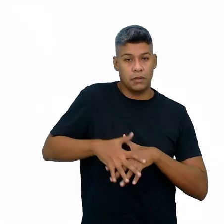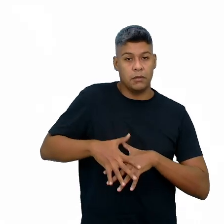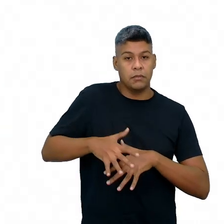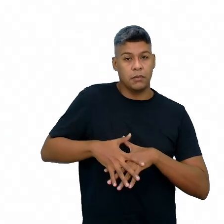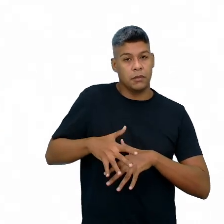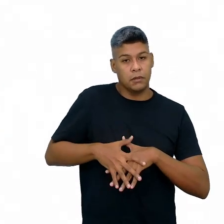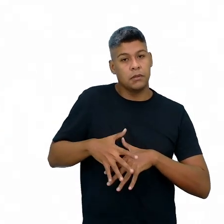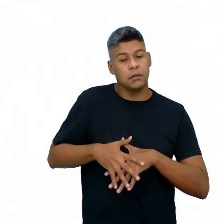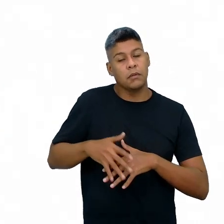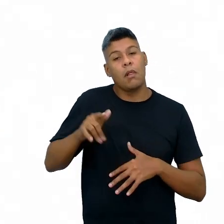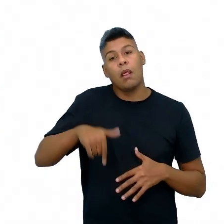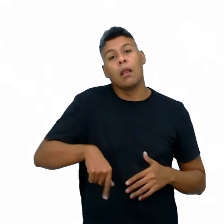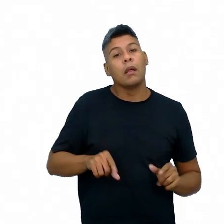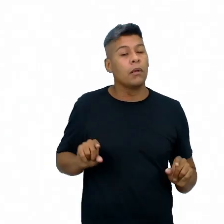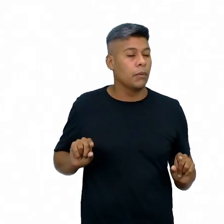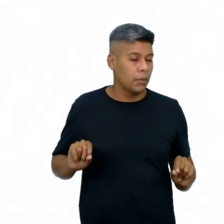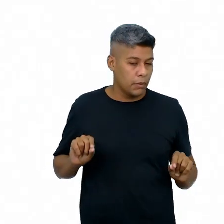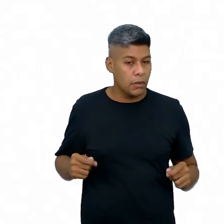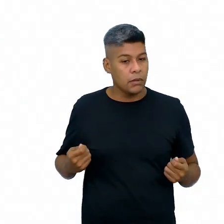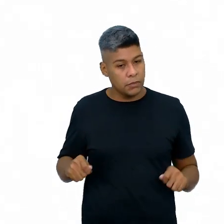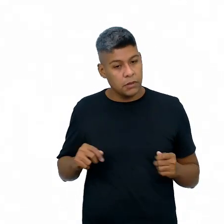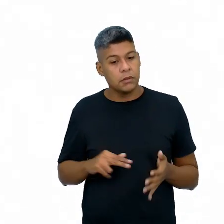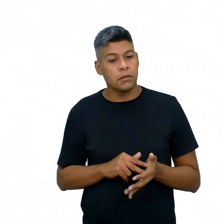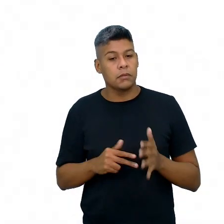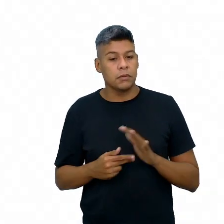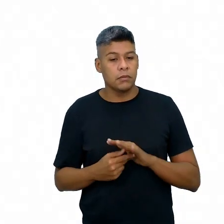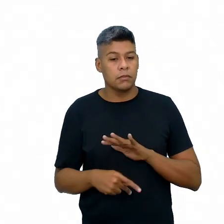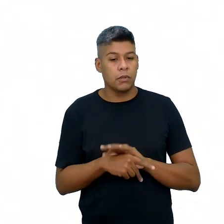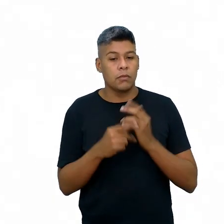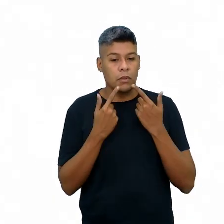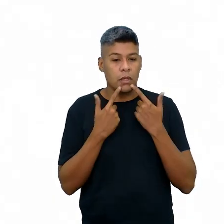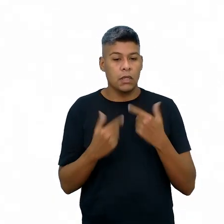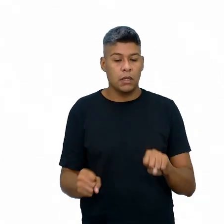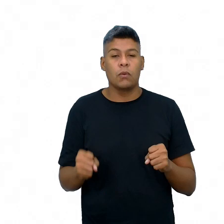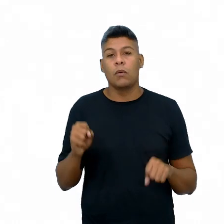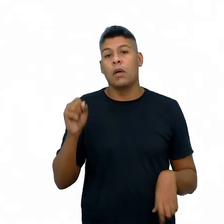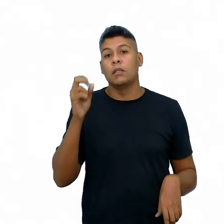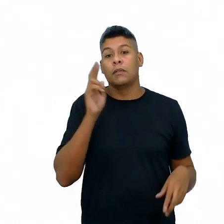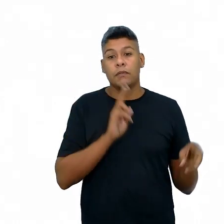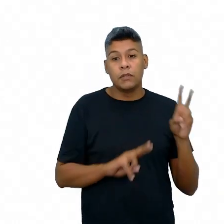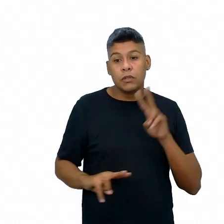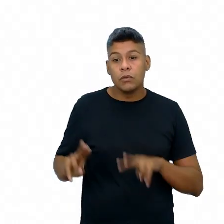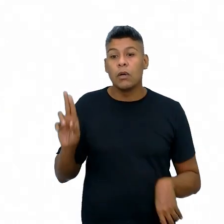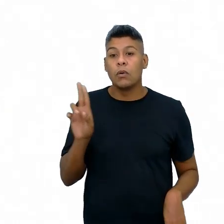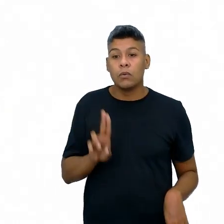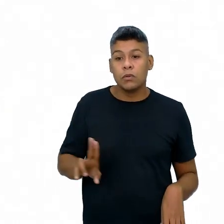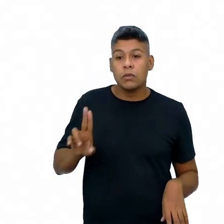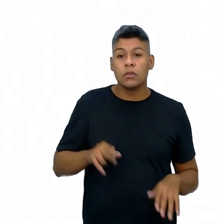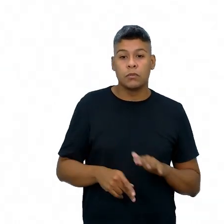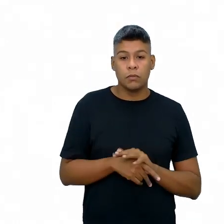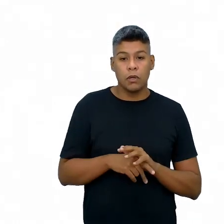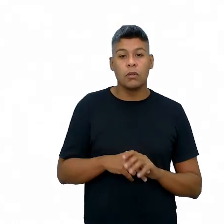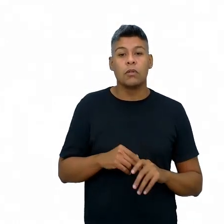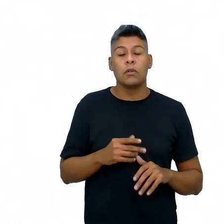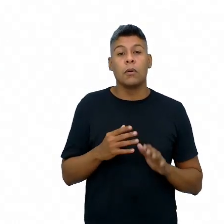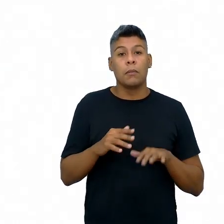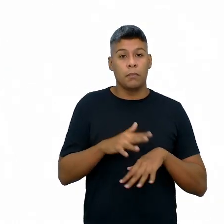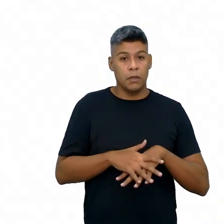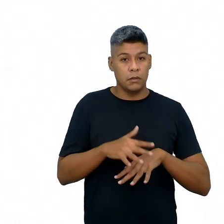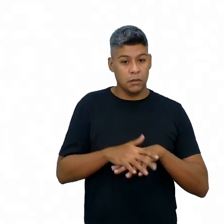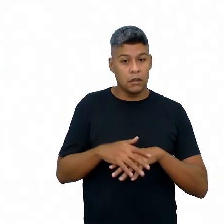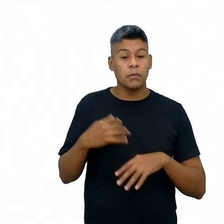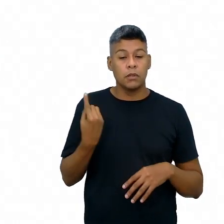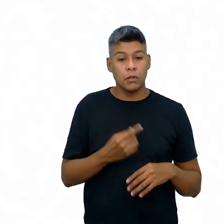cujas soluções devem ser interpretadas na linguagem usual. Então, utilizando da modelagem matemática,